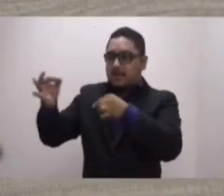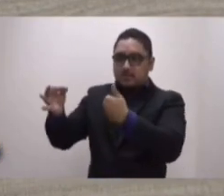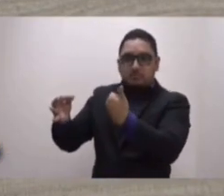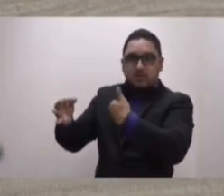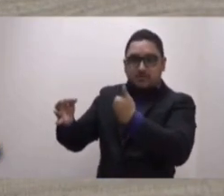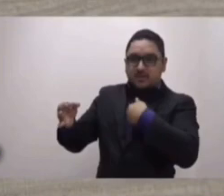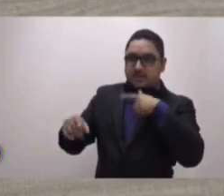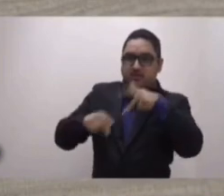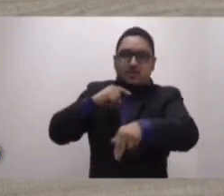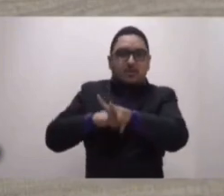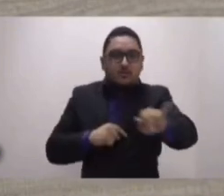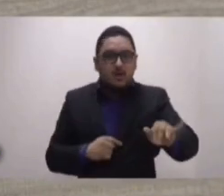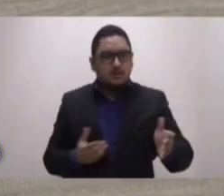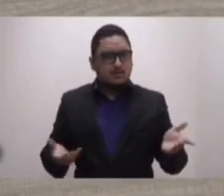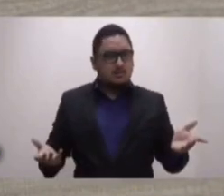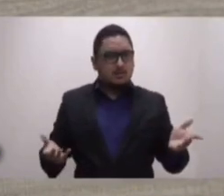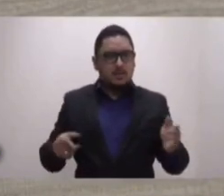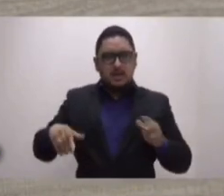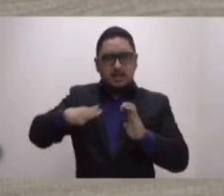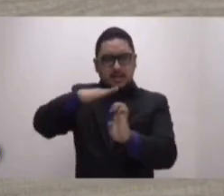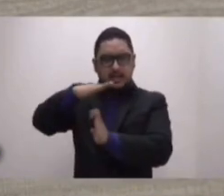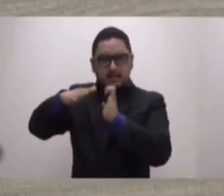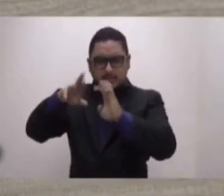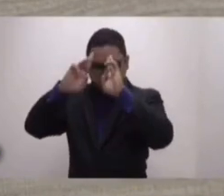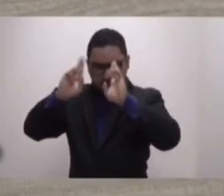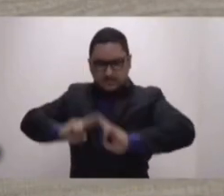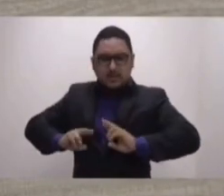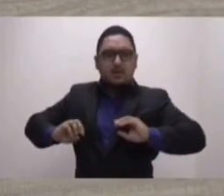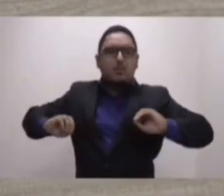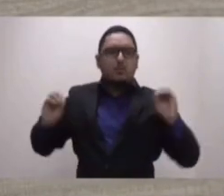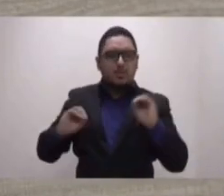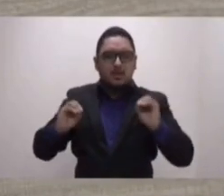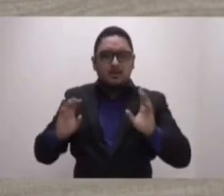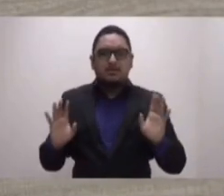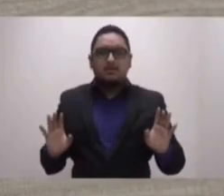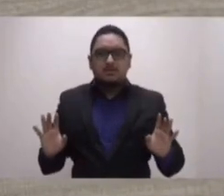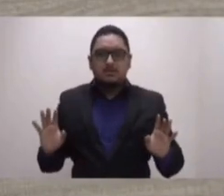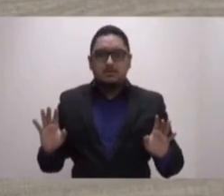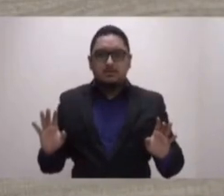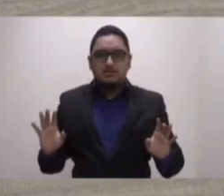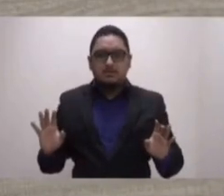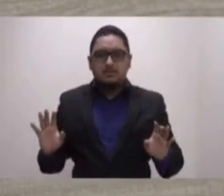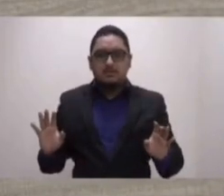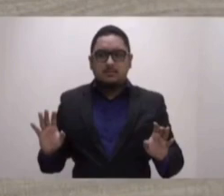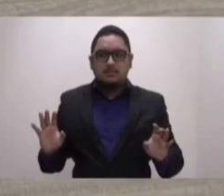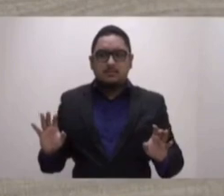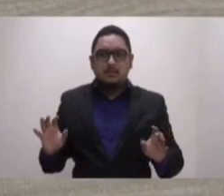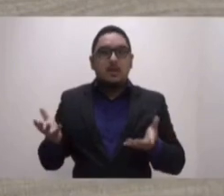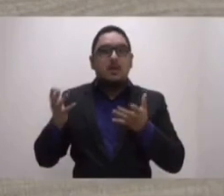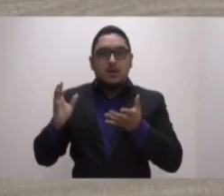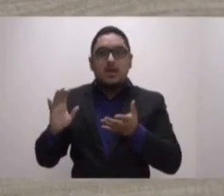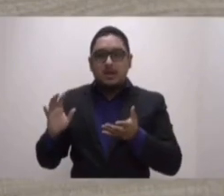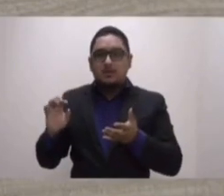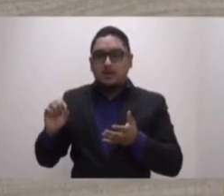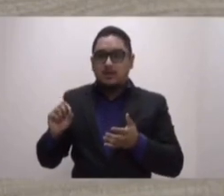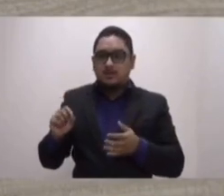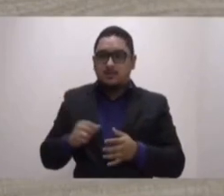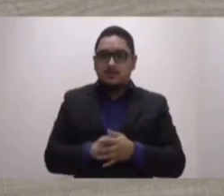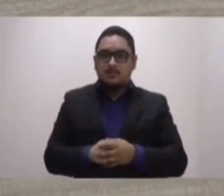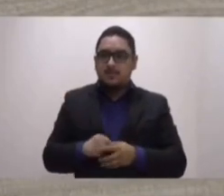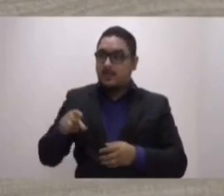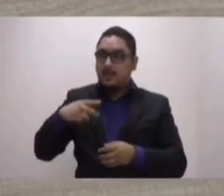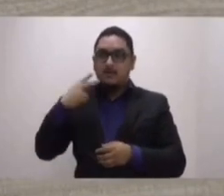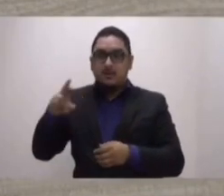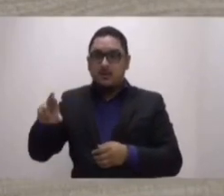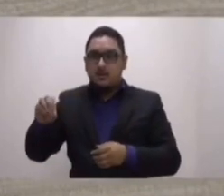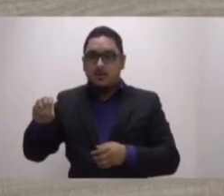estado não respeita não respeita essa casa Vereador Rodrigues Rodrigo gostaria a assinar vossa excelência me Desce que